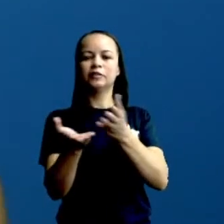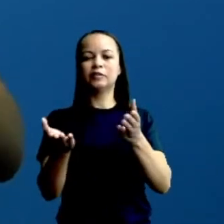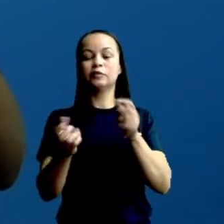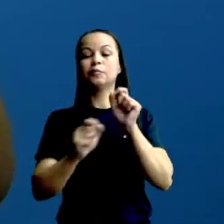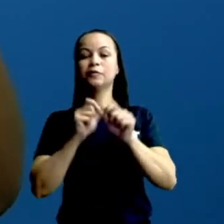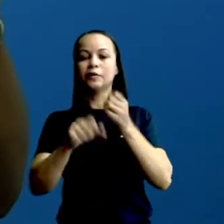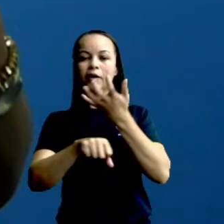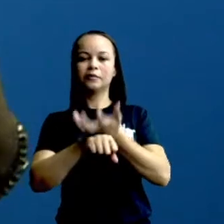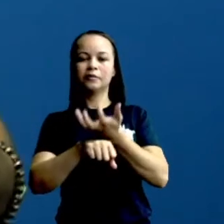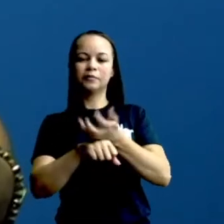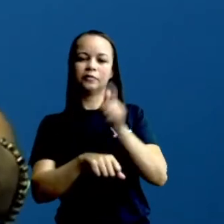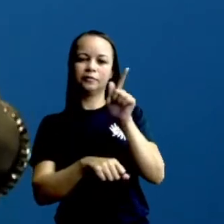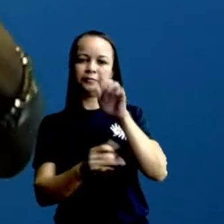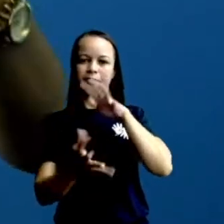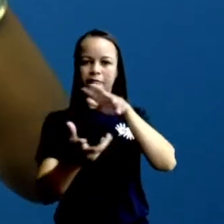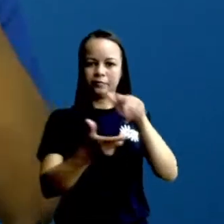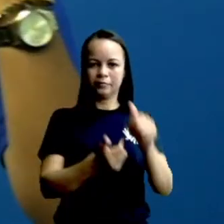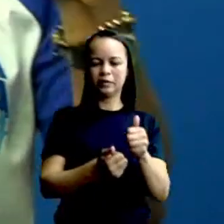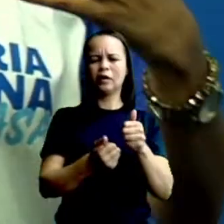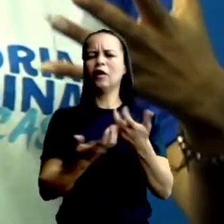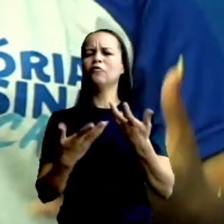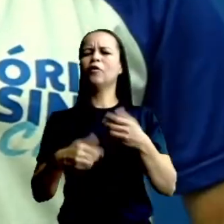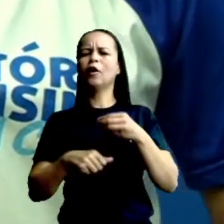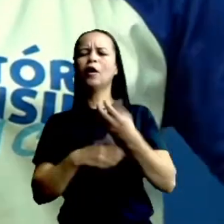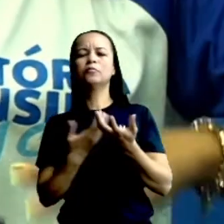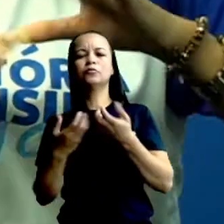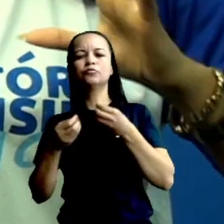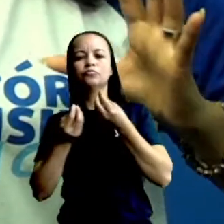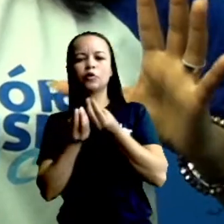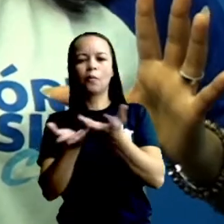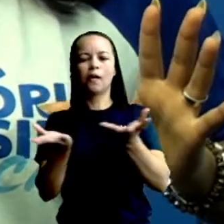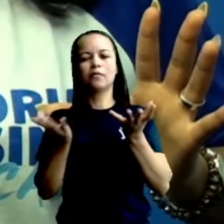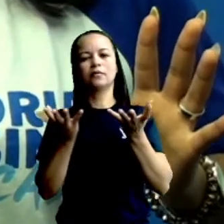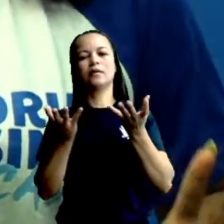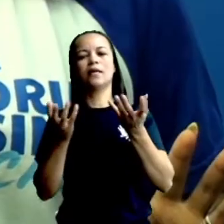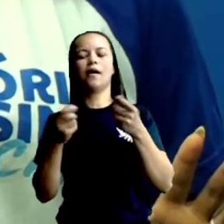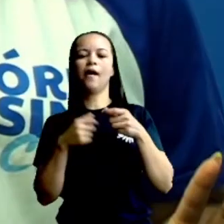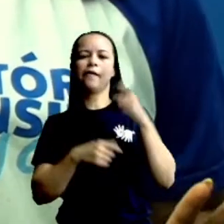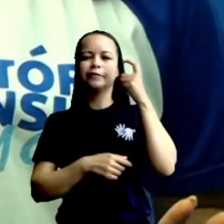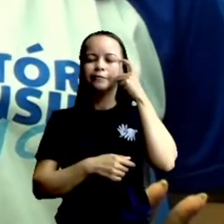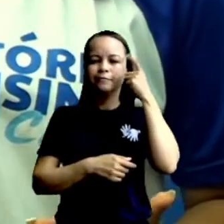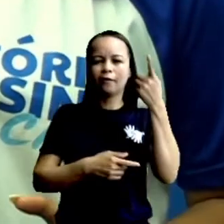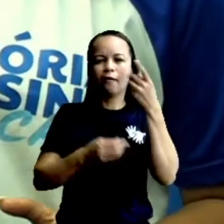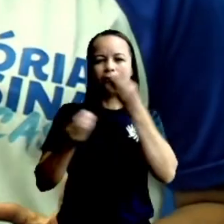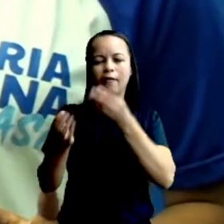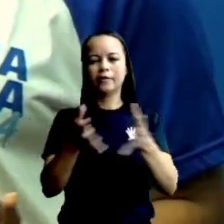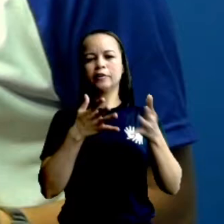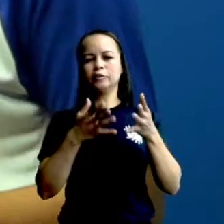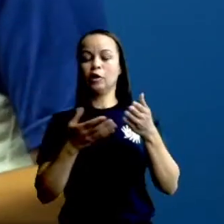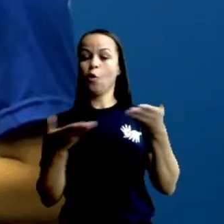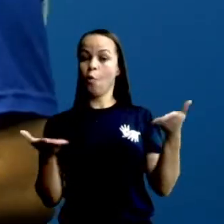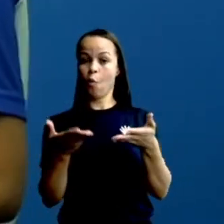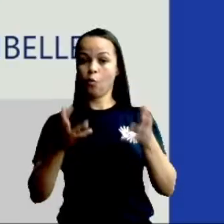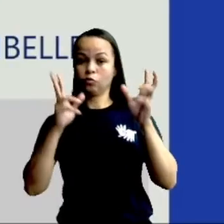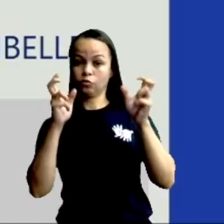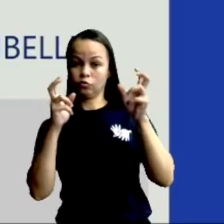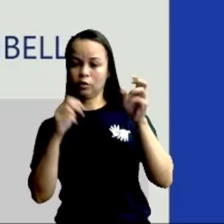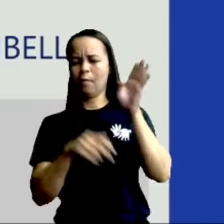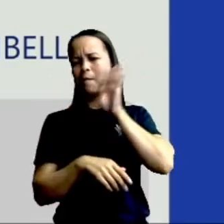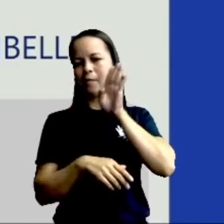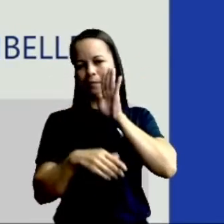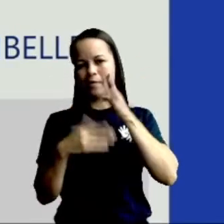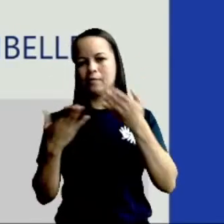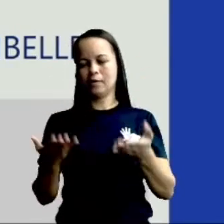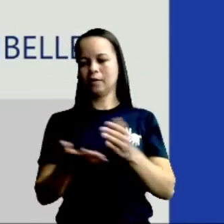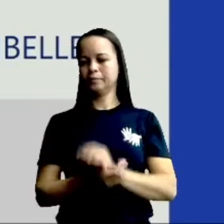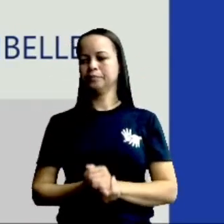lá compartilhar as nossas ideias, tudinho. E hoje o tema tá bem legal, certo? Hoje a gente vai falar um pouquinho sobre tipos